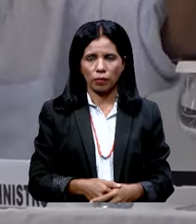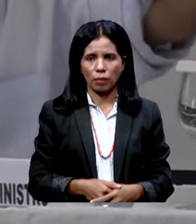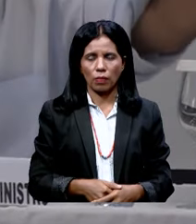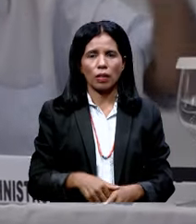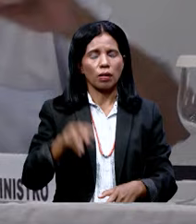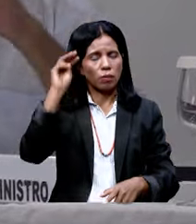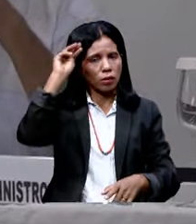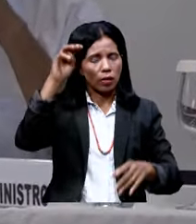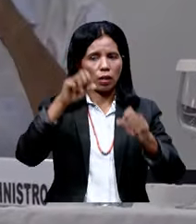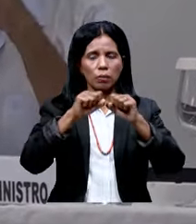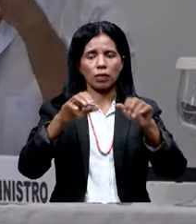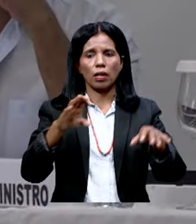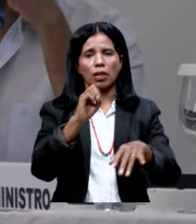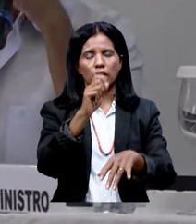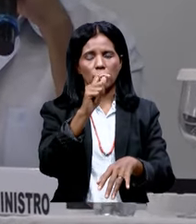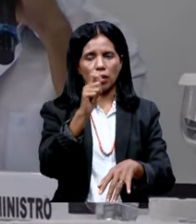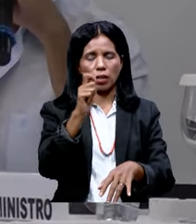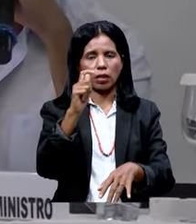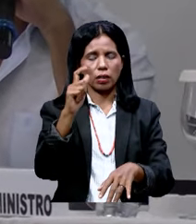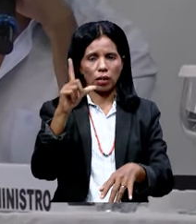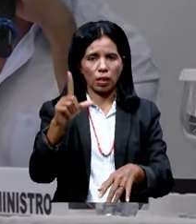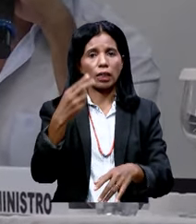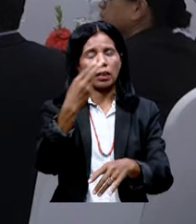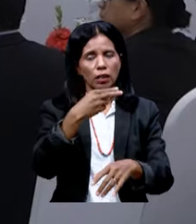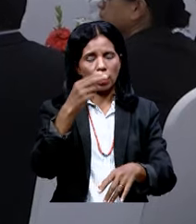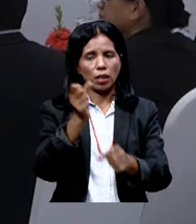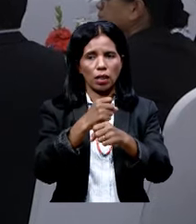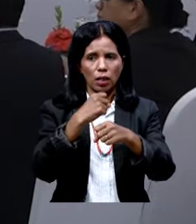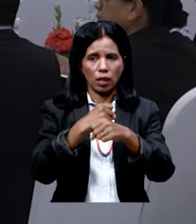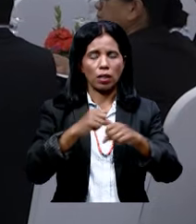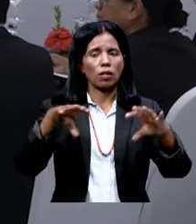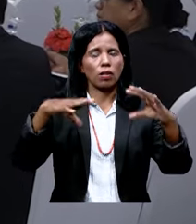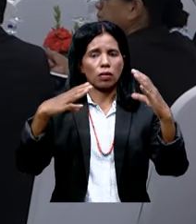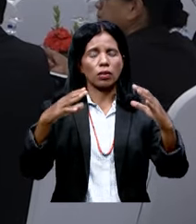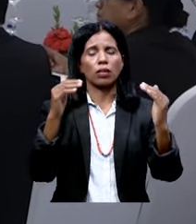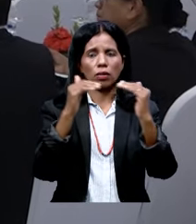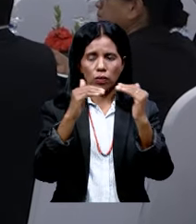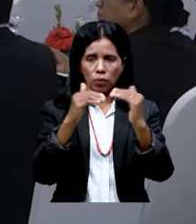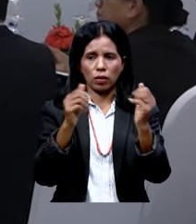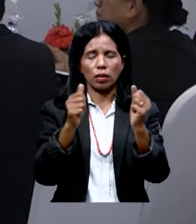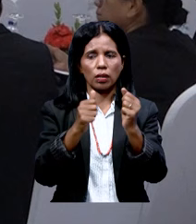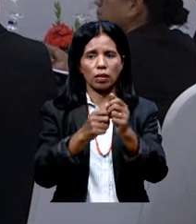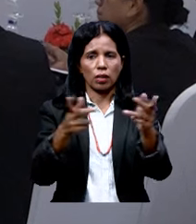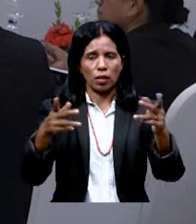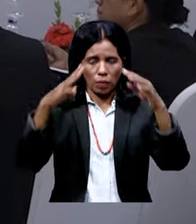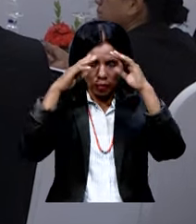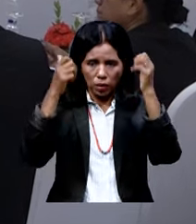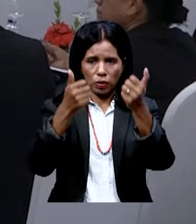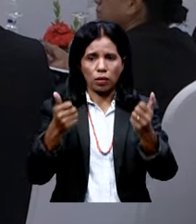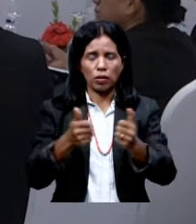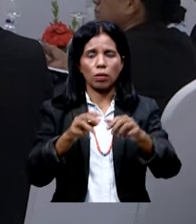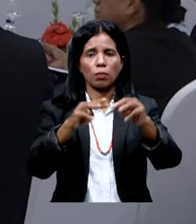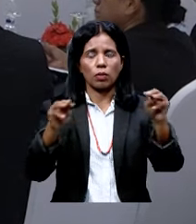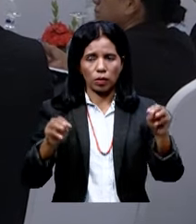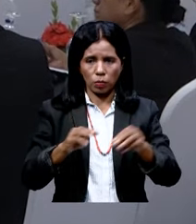Ministério da Administração Estatal Quintané realiza sobre o mútuo Conselho Consultivo Territorial e RNB, presidente da autoridade